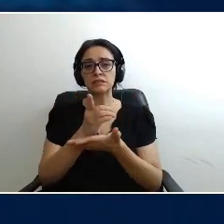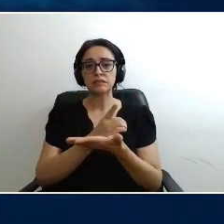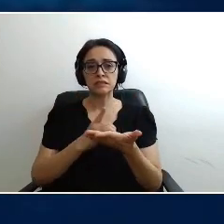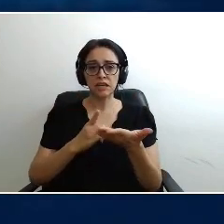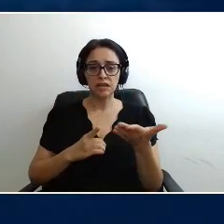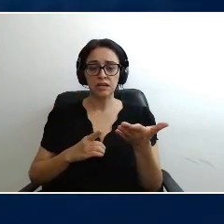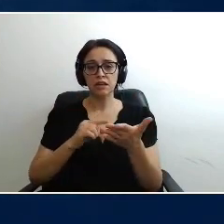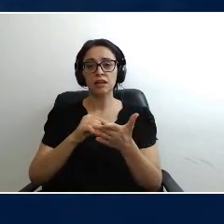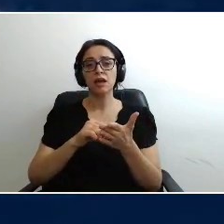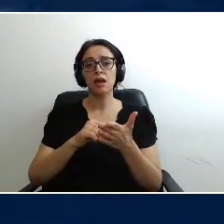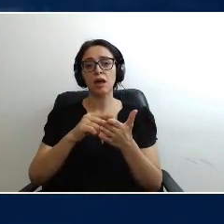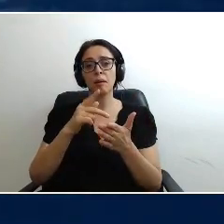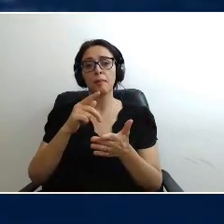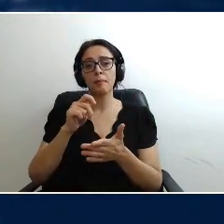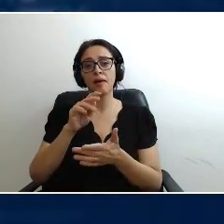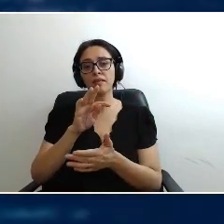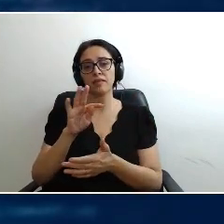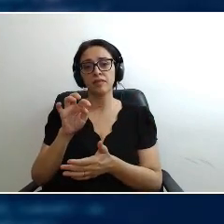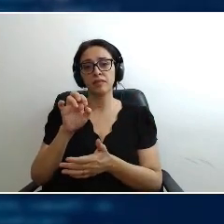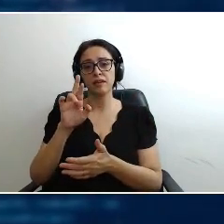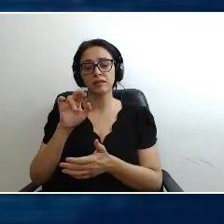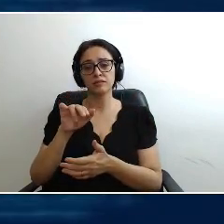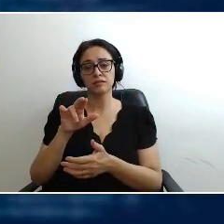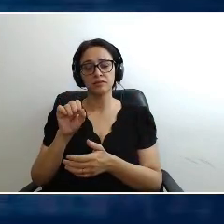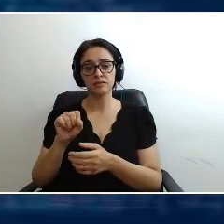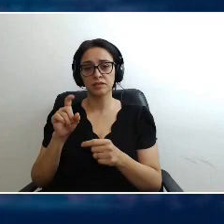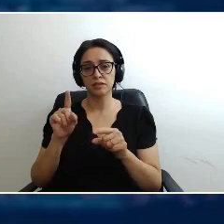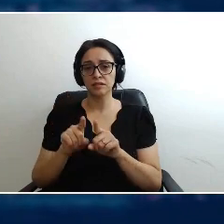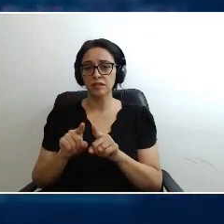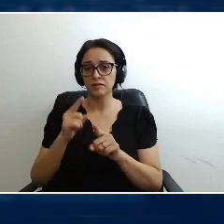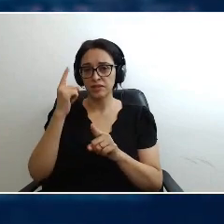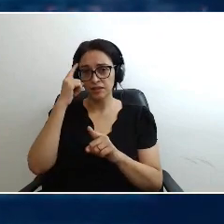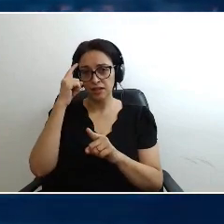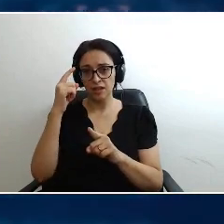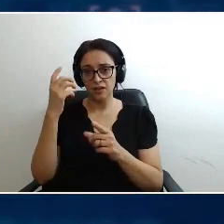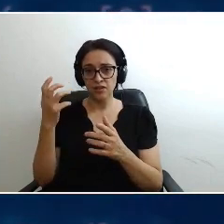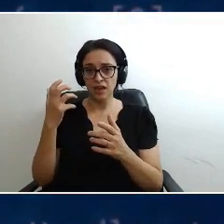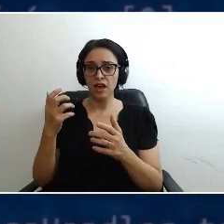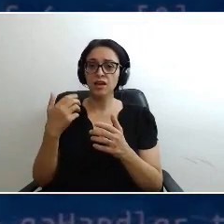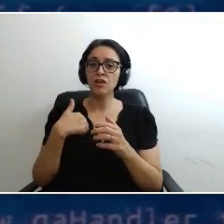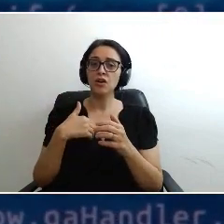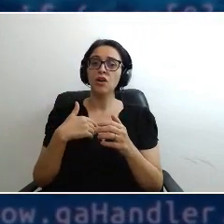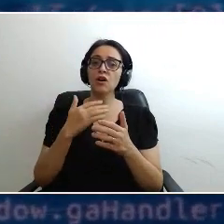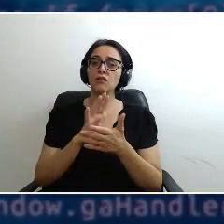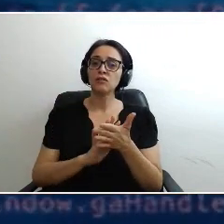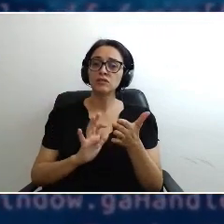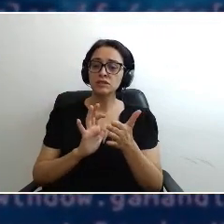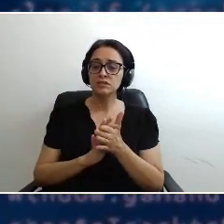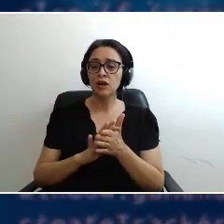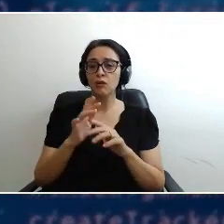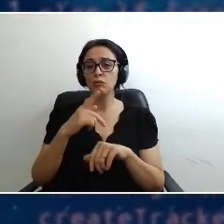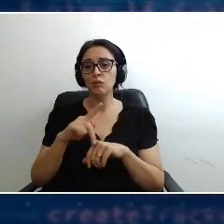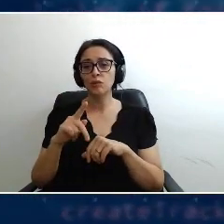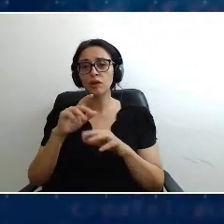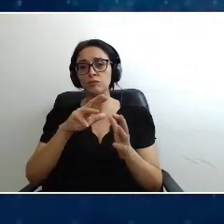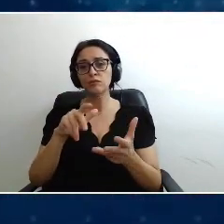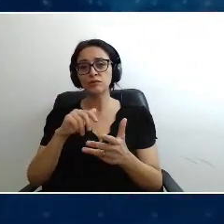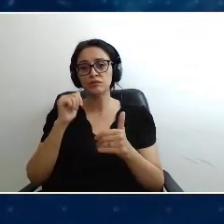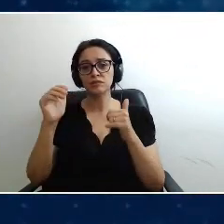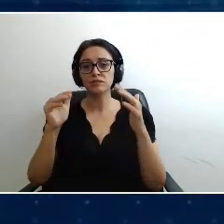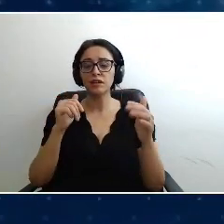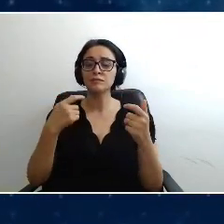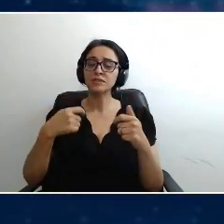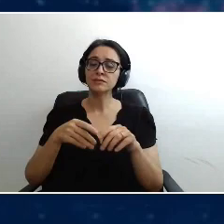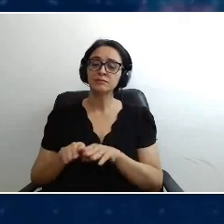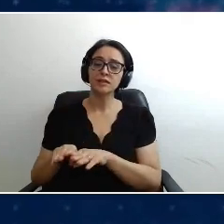OO, serve também para o funcional. Tipo, o funcional tem essa ideia, ah, quero ser uma função pura, não vou falar com o mundo externo, e aí você precisa trazer uns padrões para